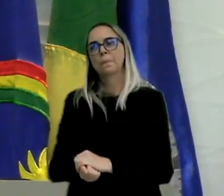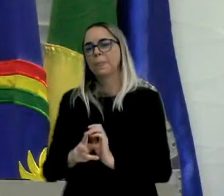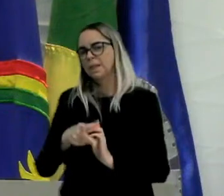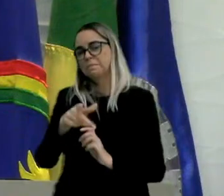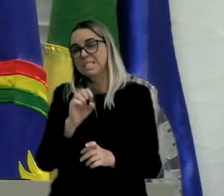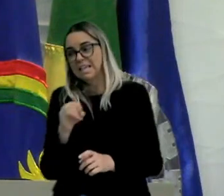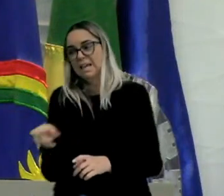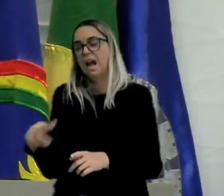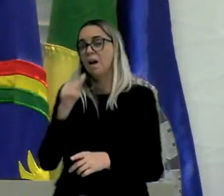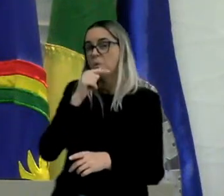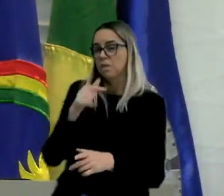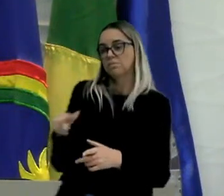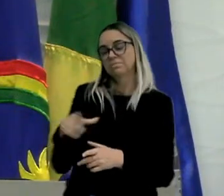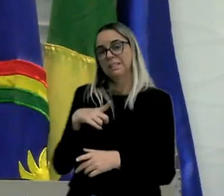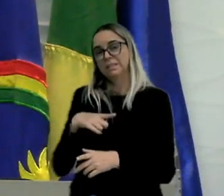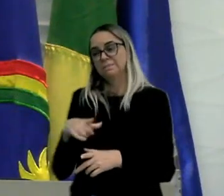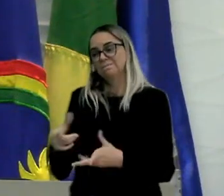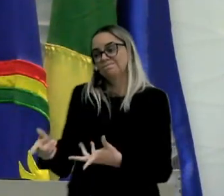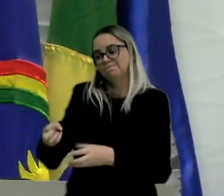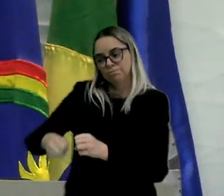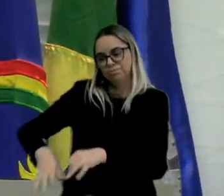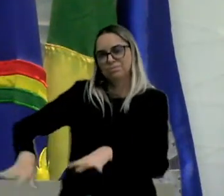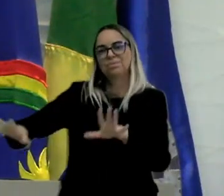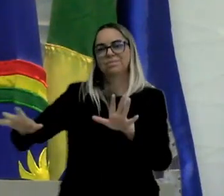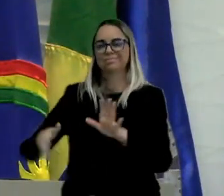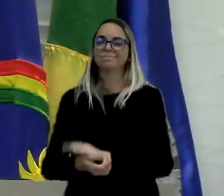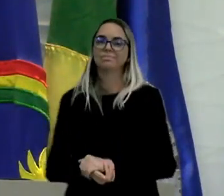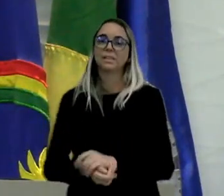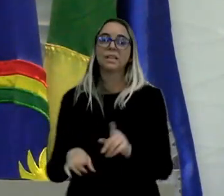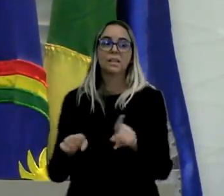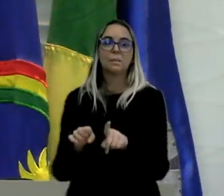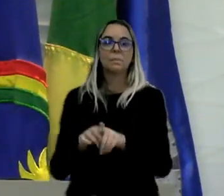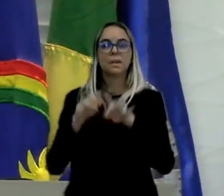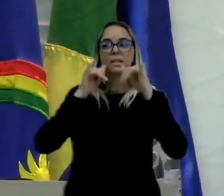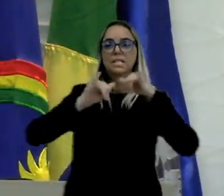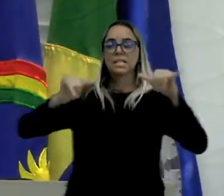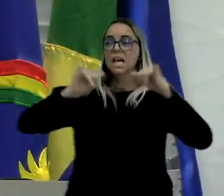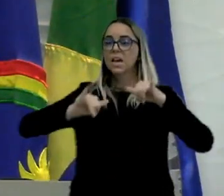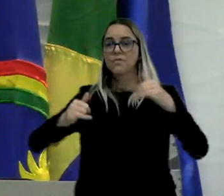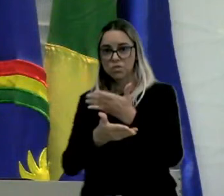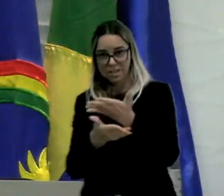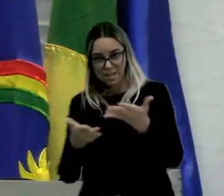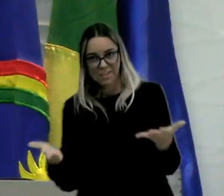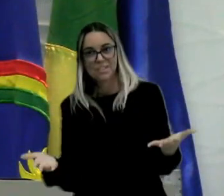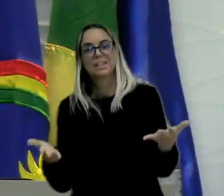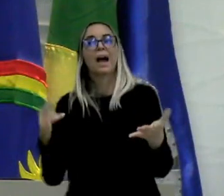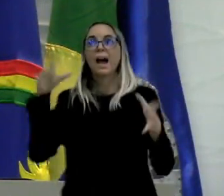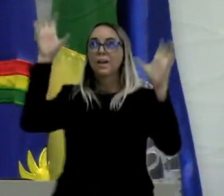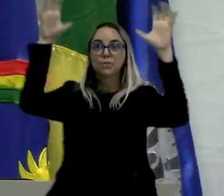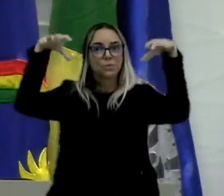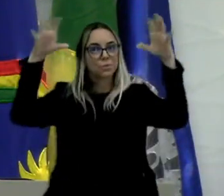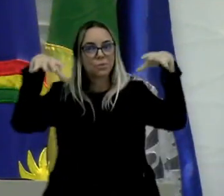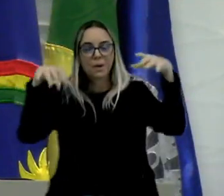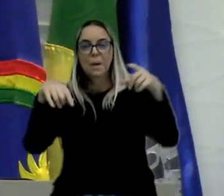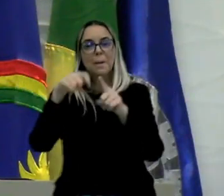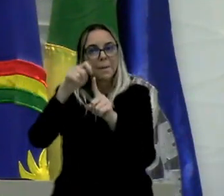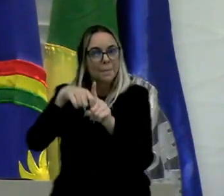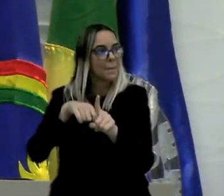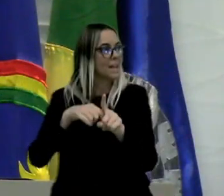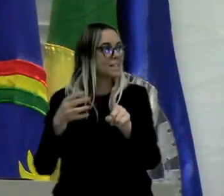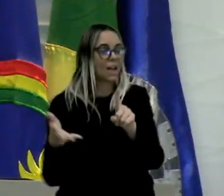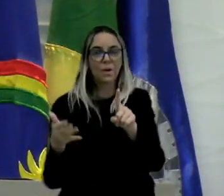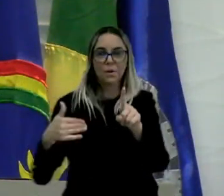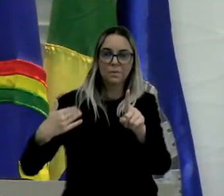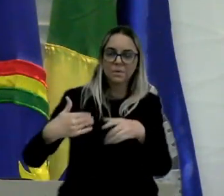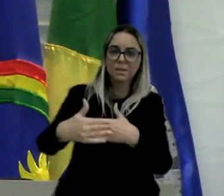lá da Vila do Espírito Santo e também quero dizer a todos vocês que choveu esse mês eh